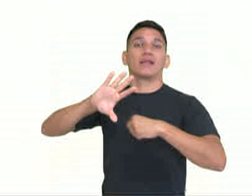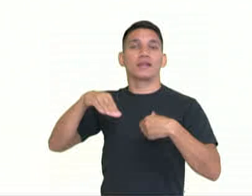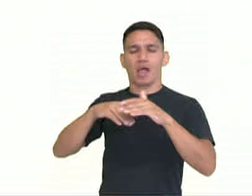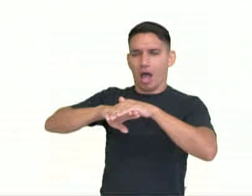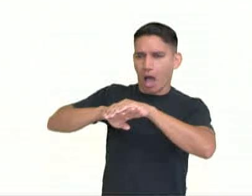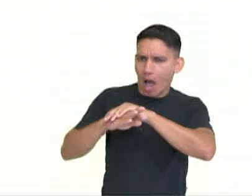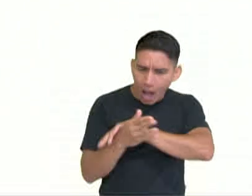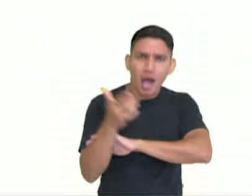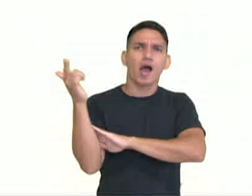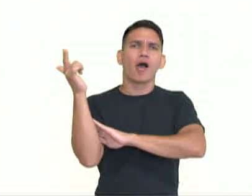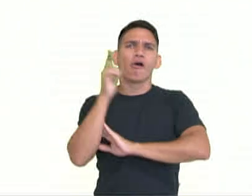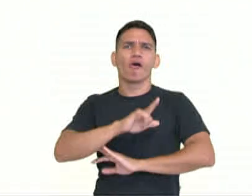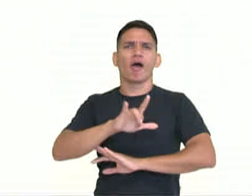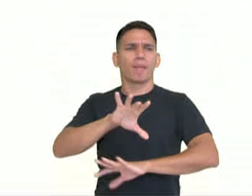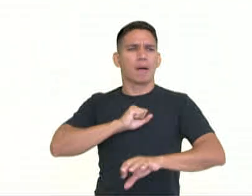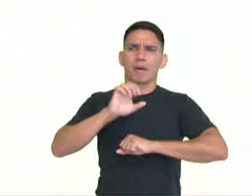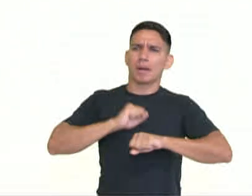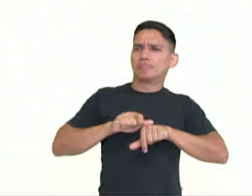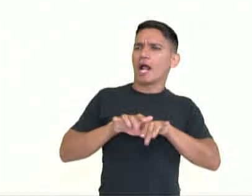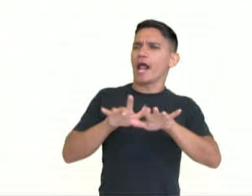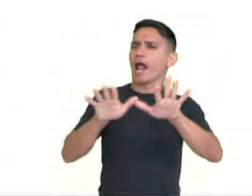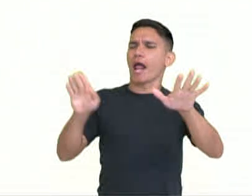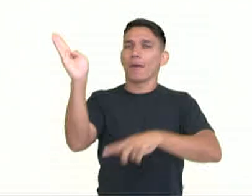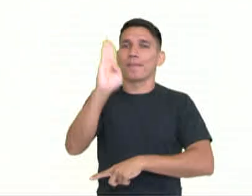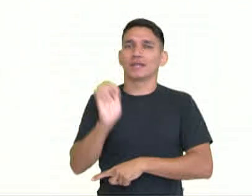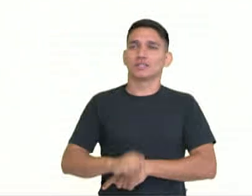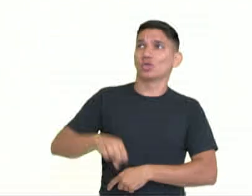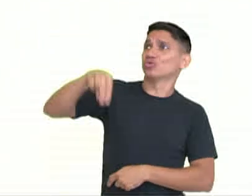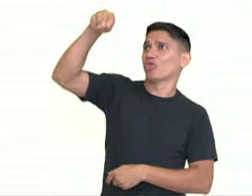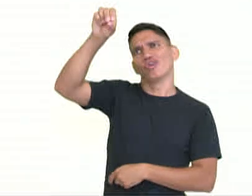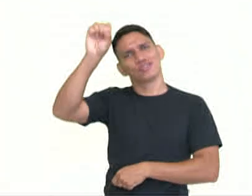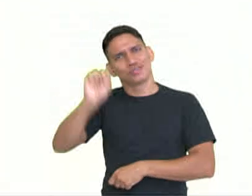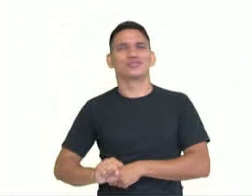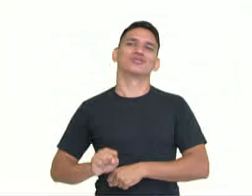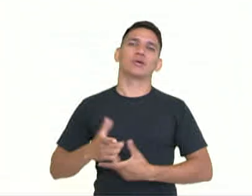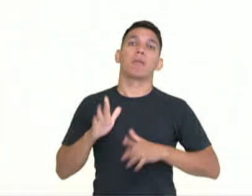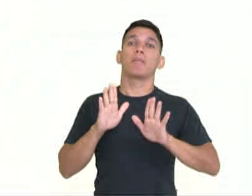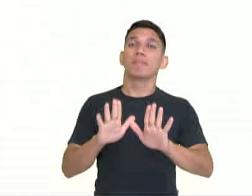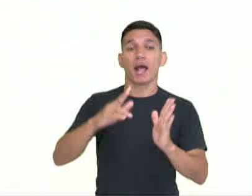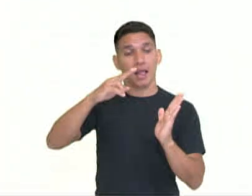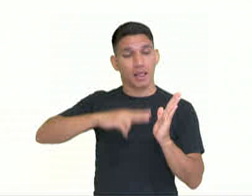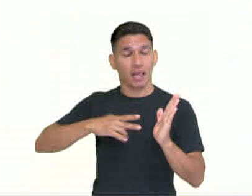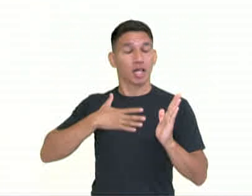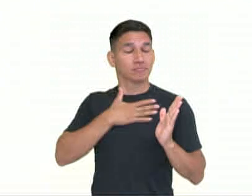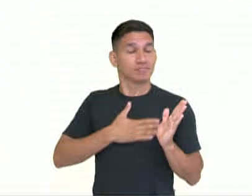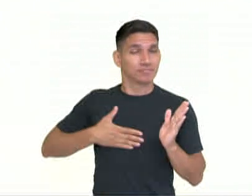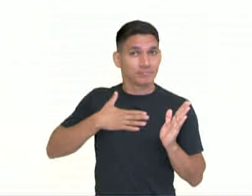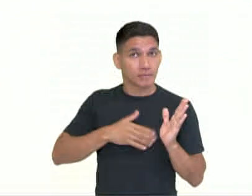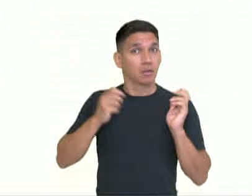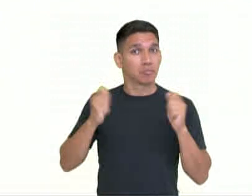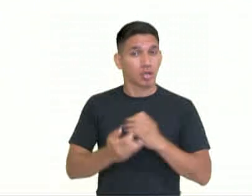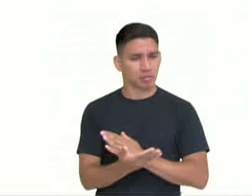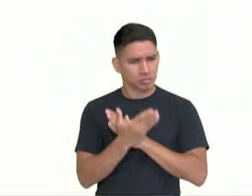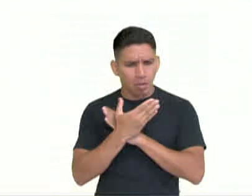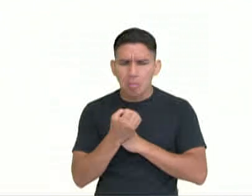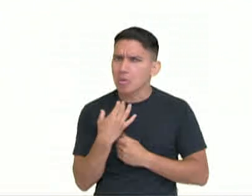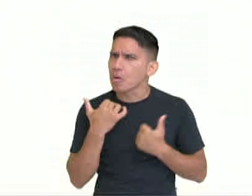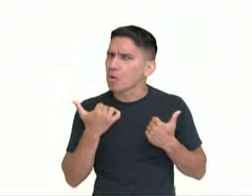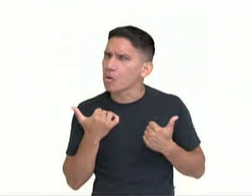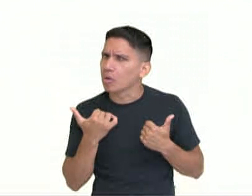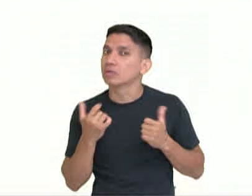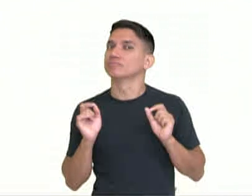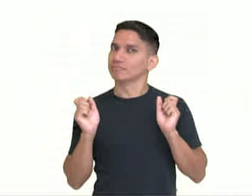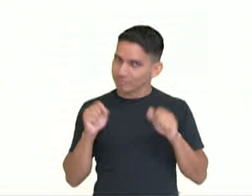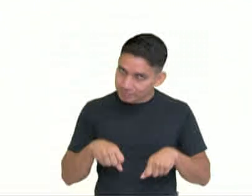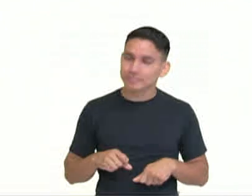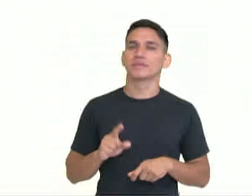de norte a sul do país. Mas a leitura por prazer pode nos trazer benefícios? Nesse